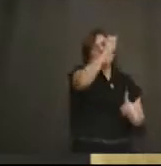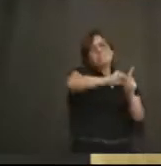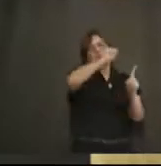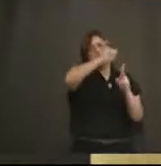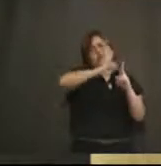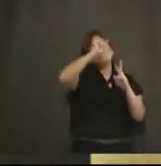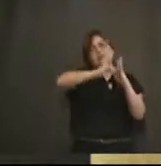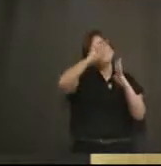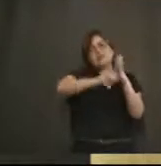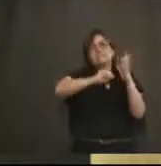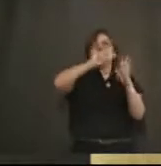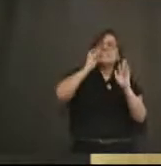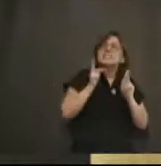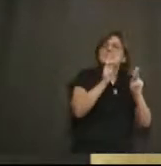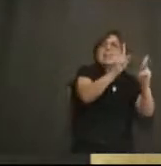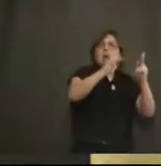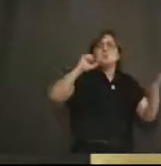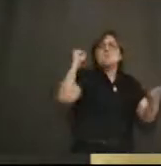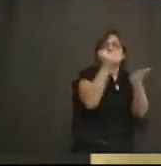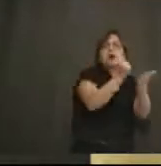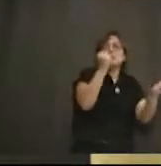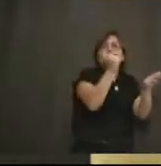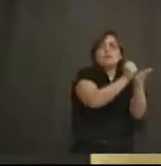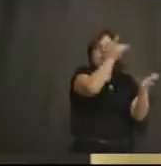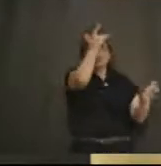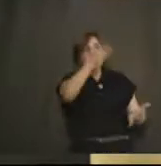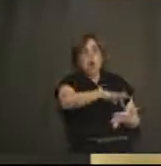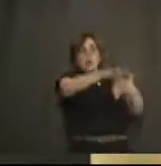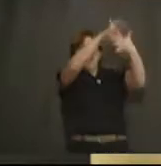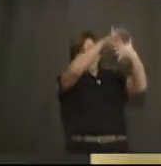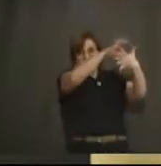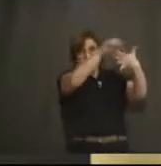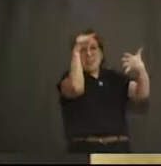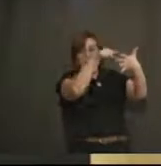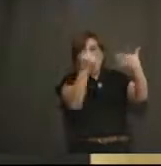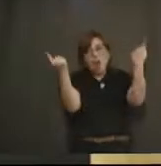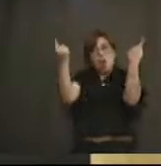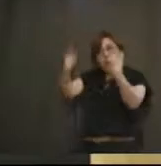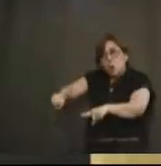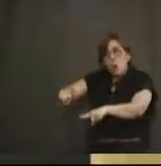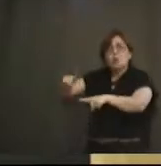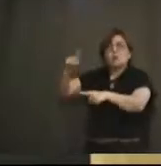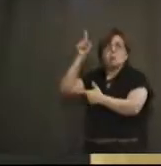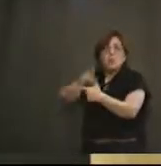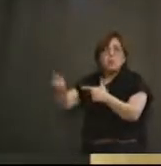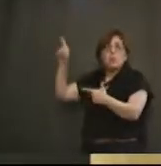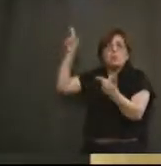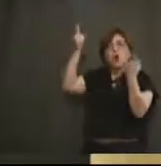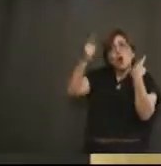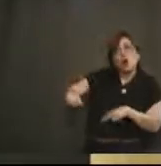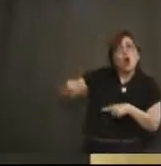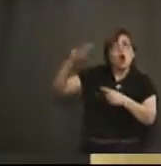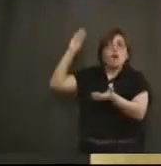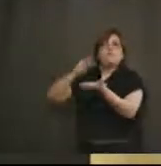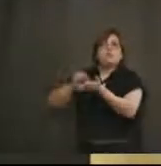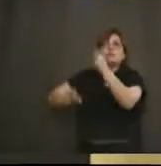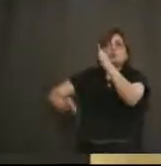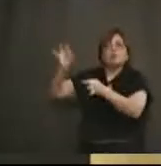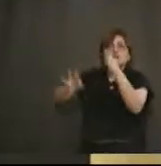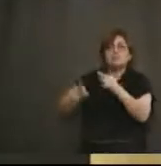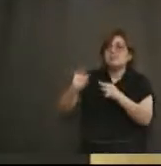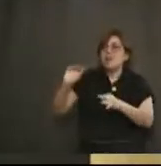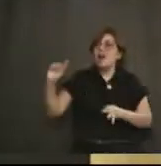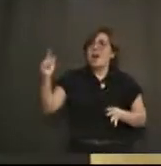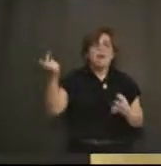de lideranças aqui, né? Lideranças que denunciam e lutam contra injustiças. E